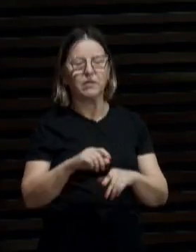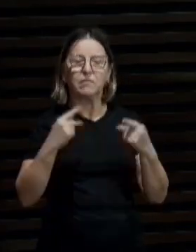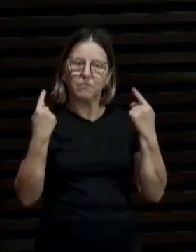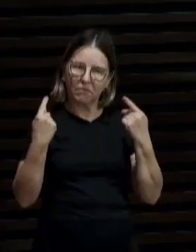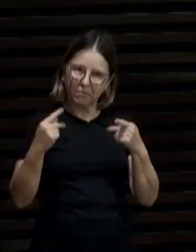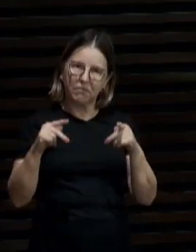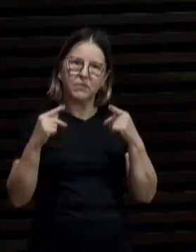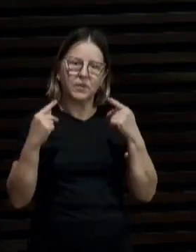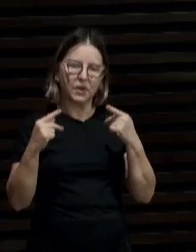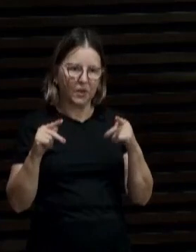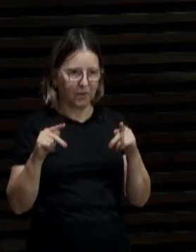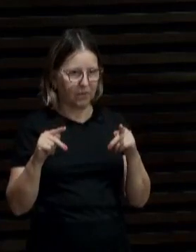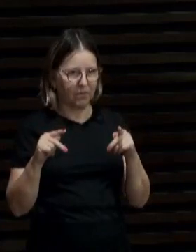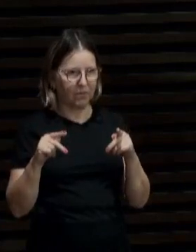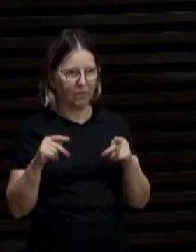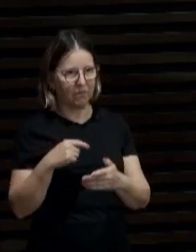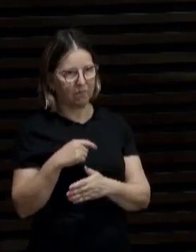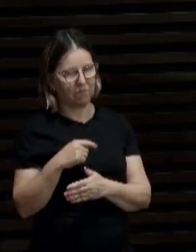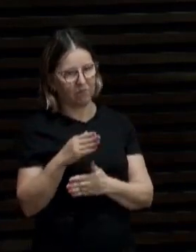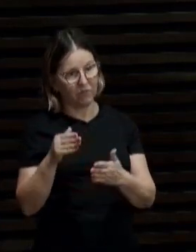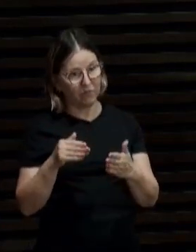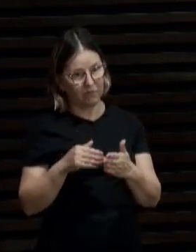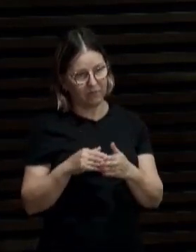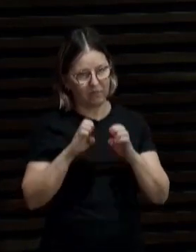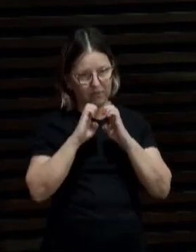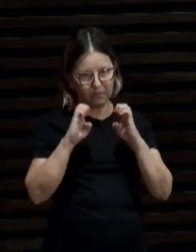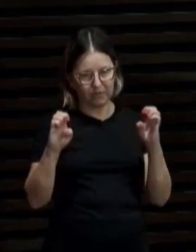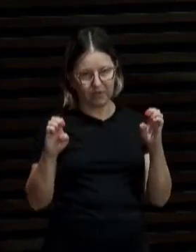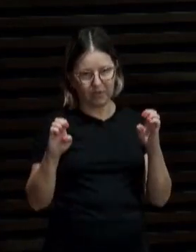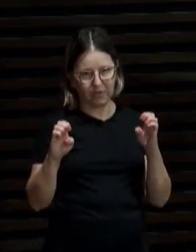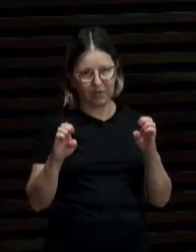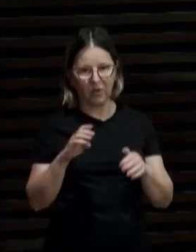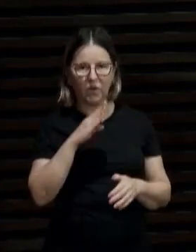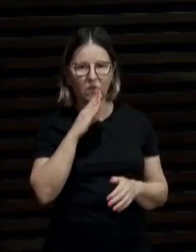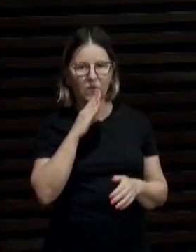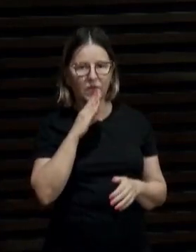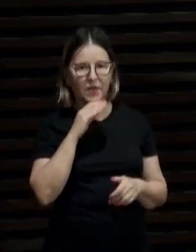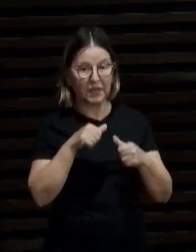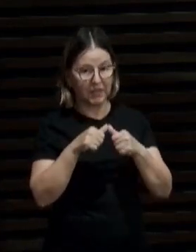todo o conteúdo do seu evangelho àqueles irmãos. Ele conhecia esses irmãos pessoalmente.